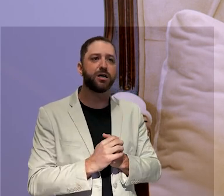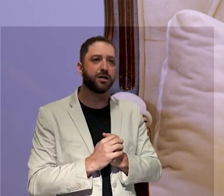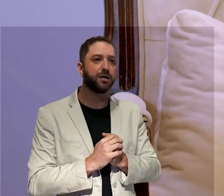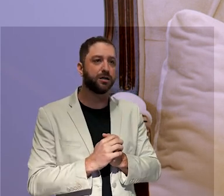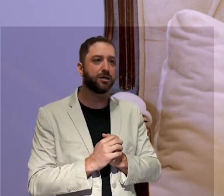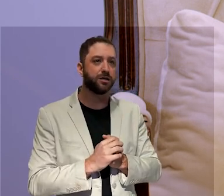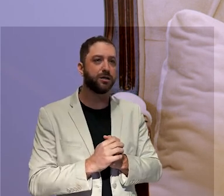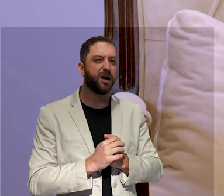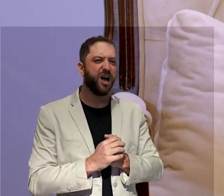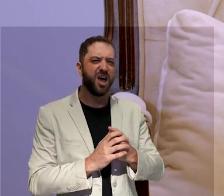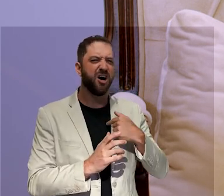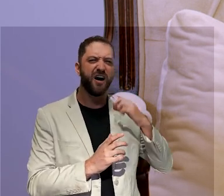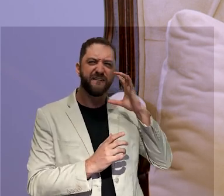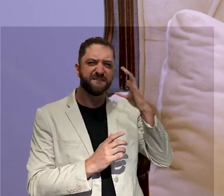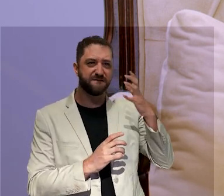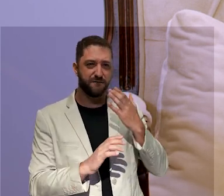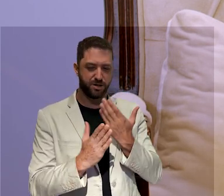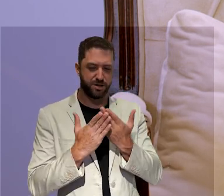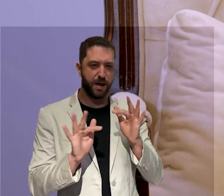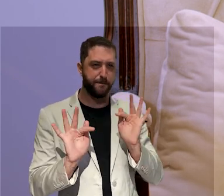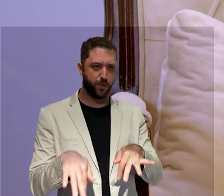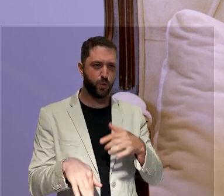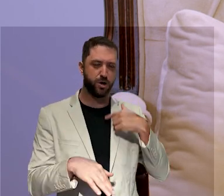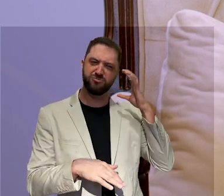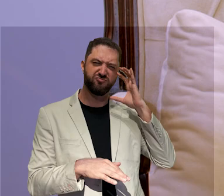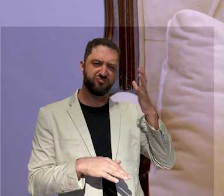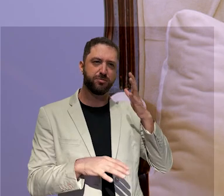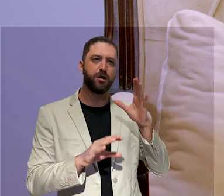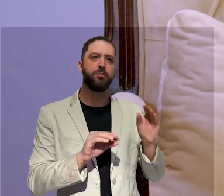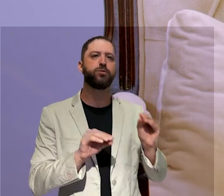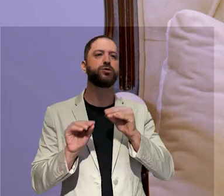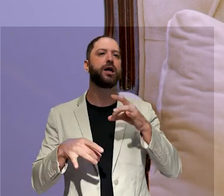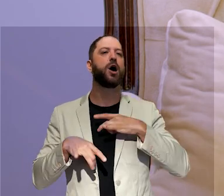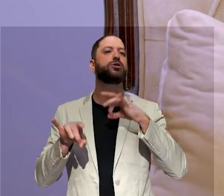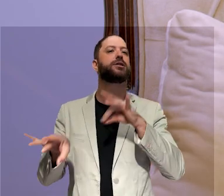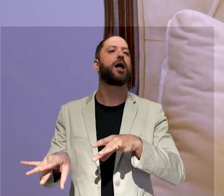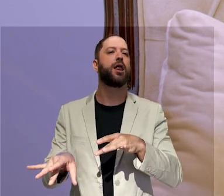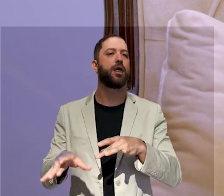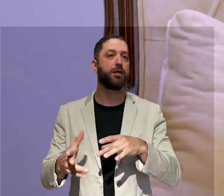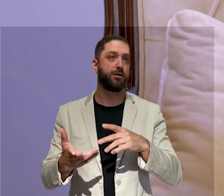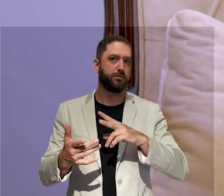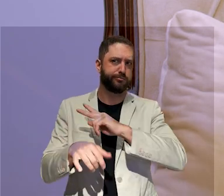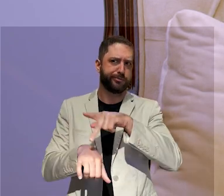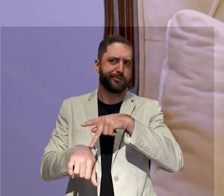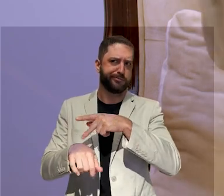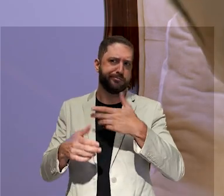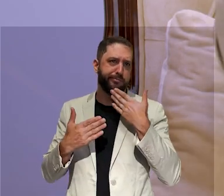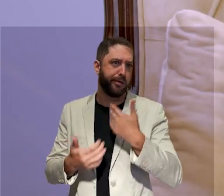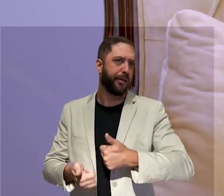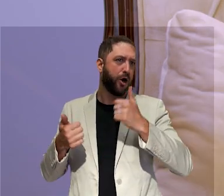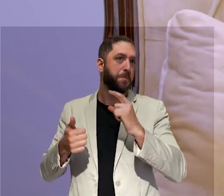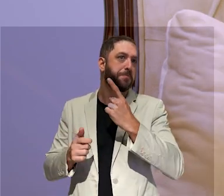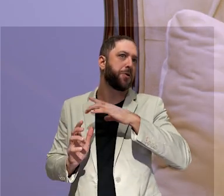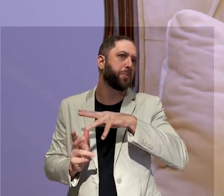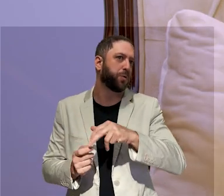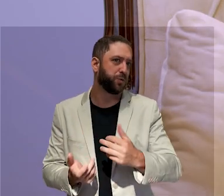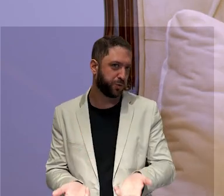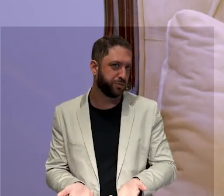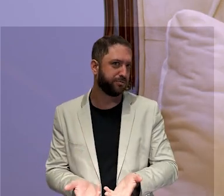na prática, quando eu terminei a psiquiatria, eu falei, eu vou morar na Austrália. Na minha ideia, na minha cabeça, era, eu vou para um país de primeiro